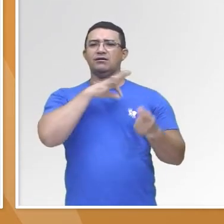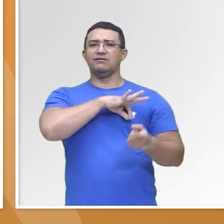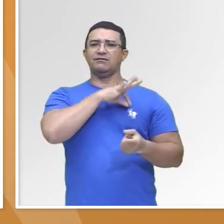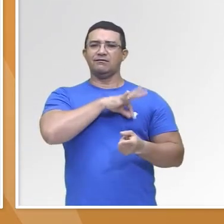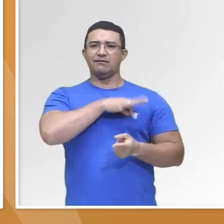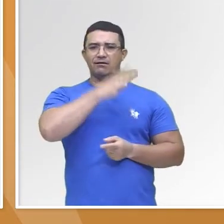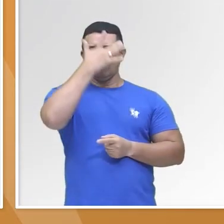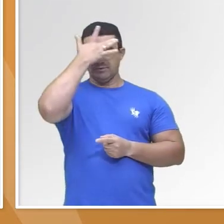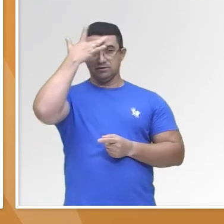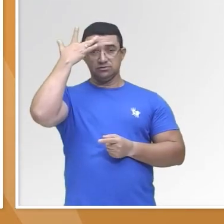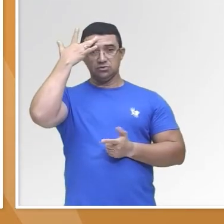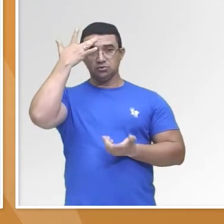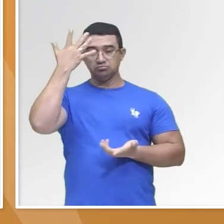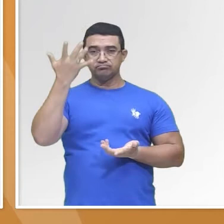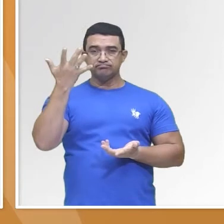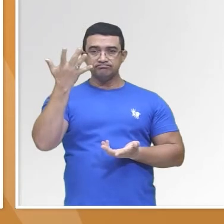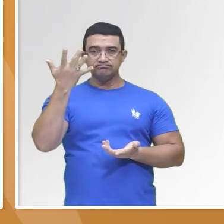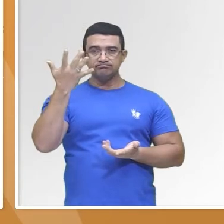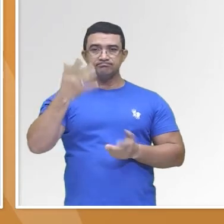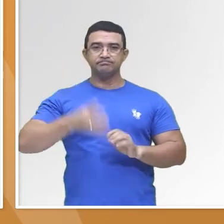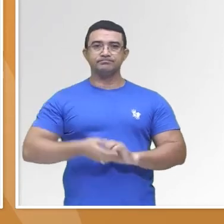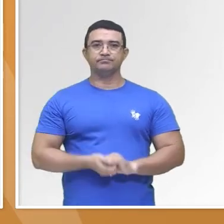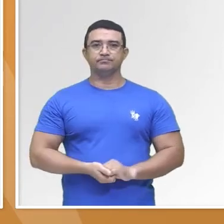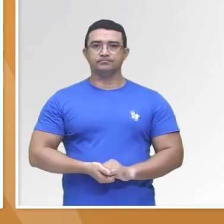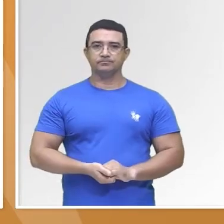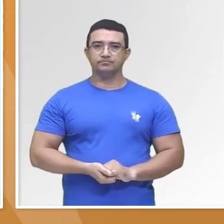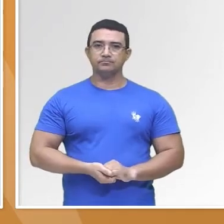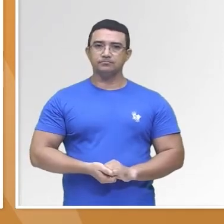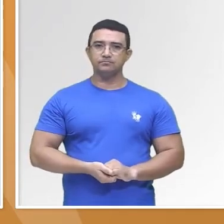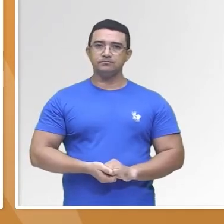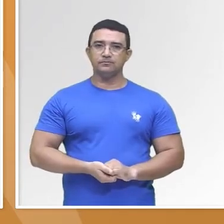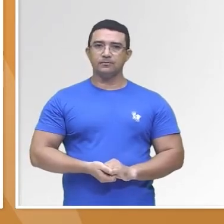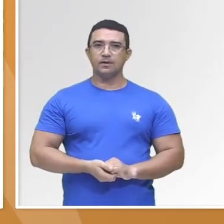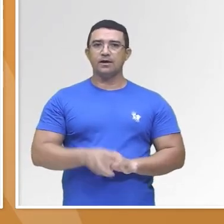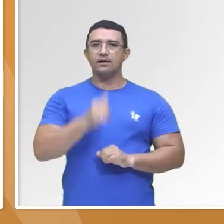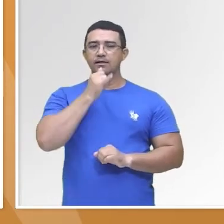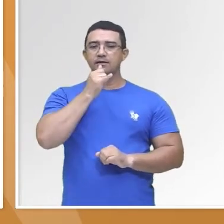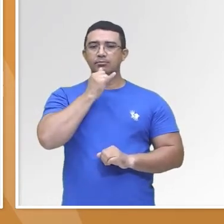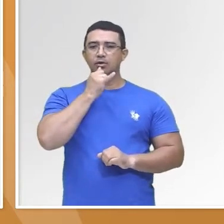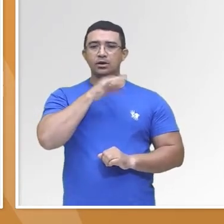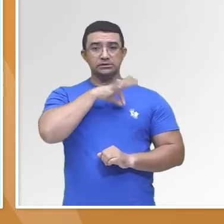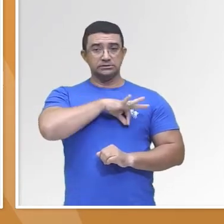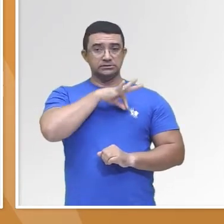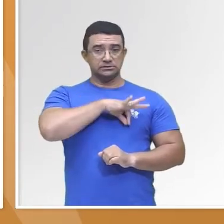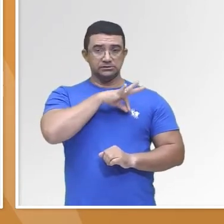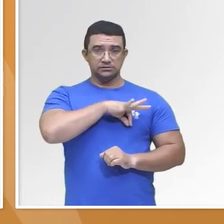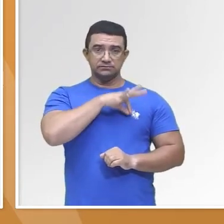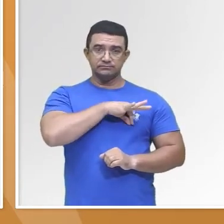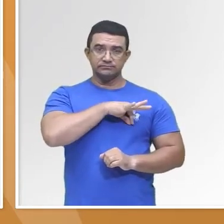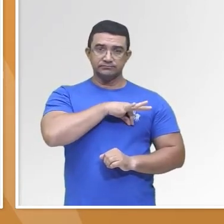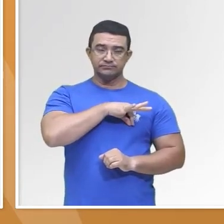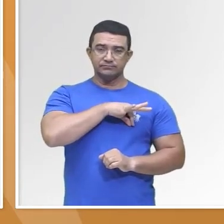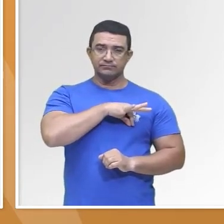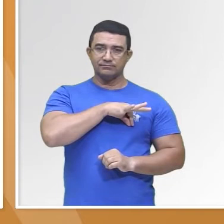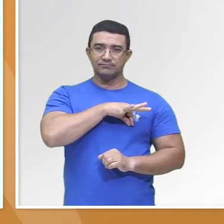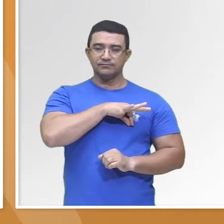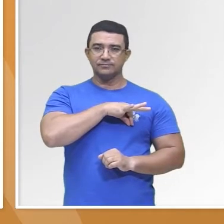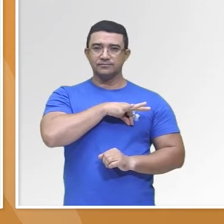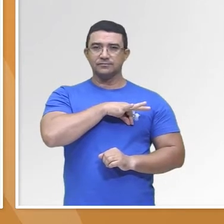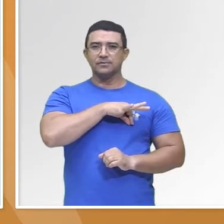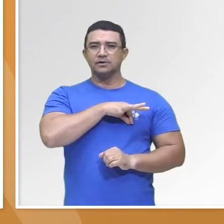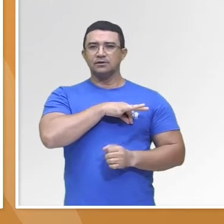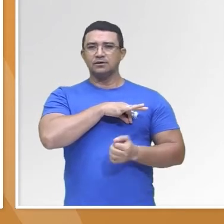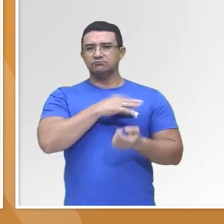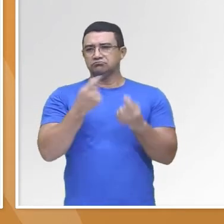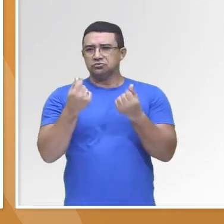com a distribuição da população no mundo? Então, a renda, né, essa questão de